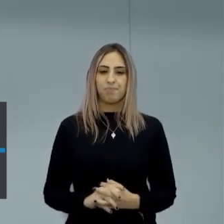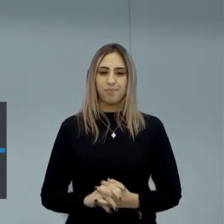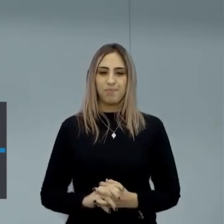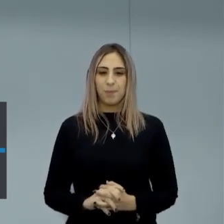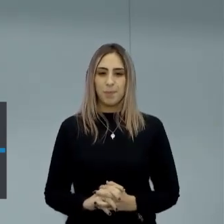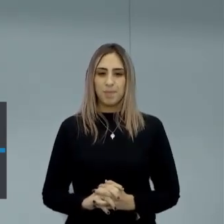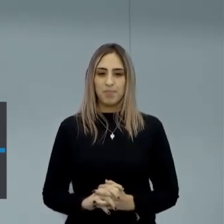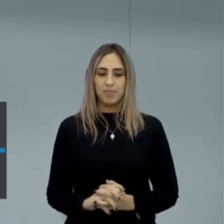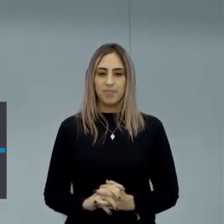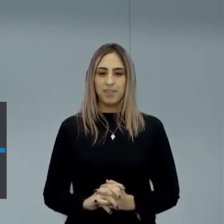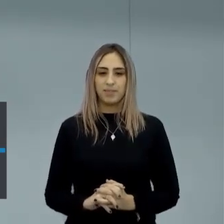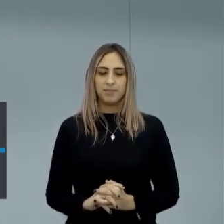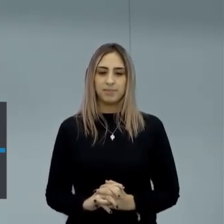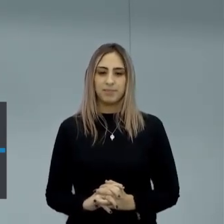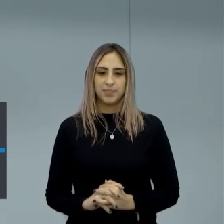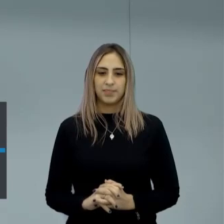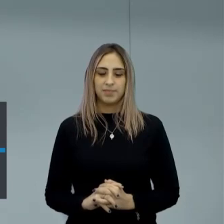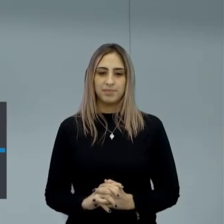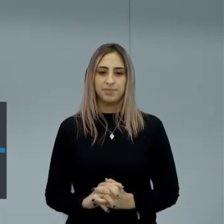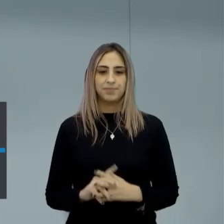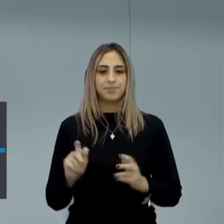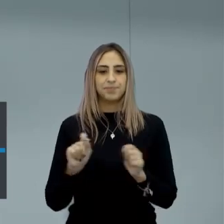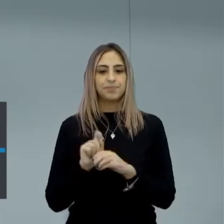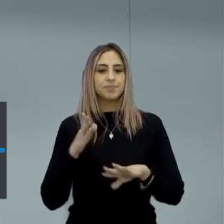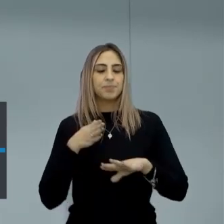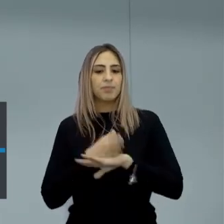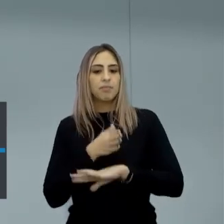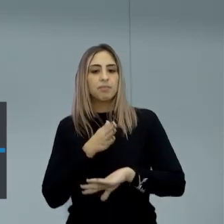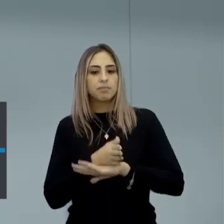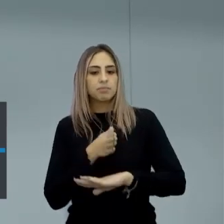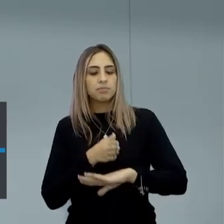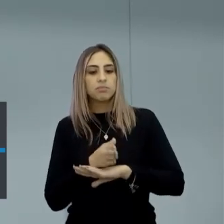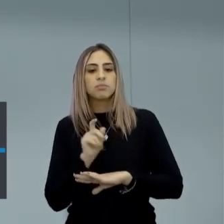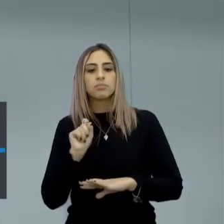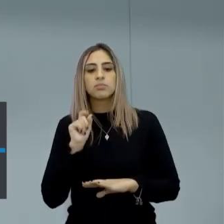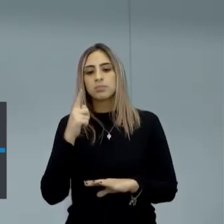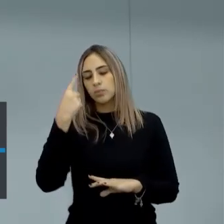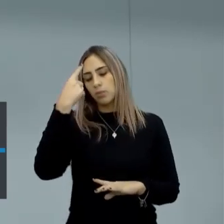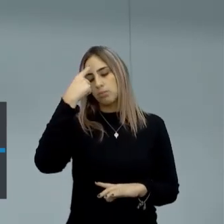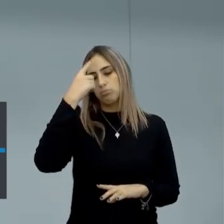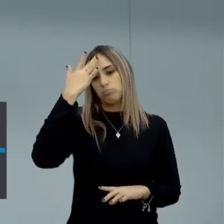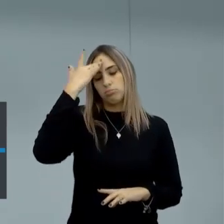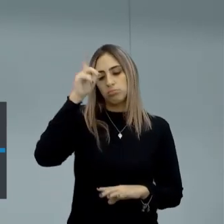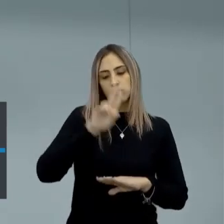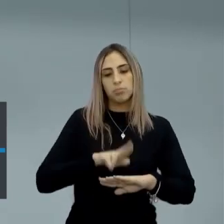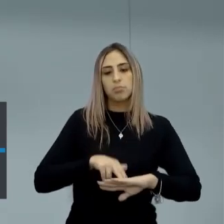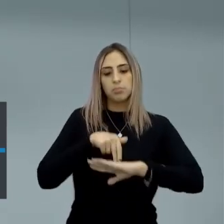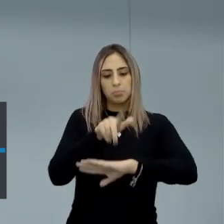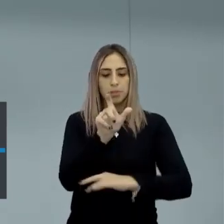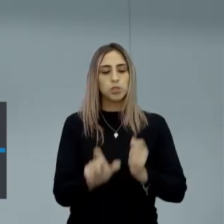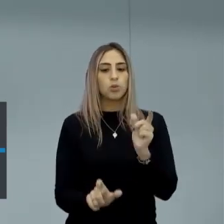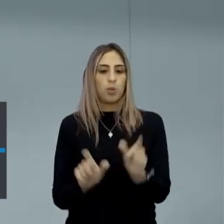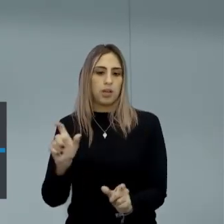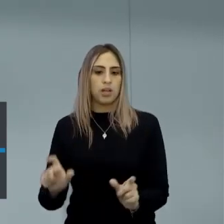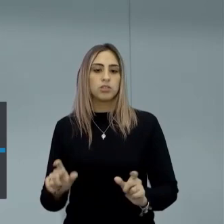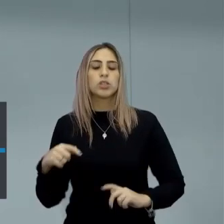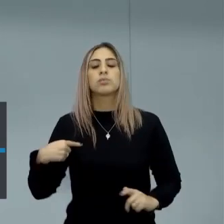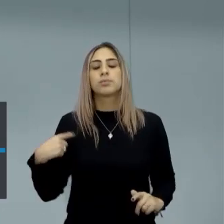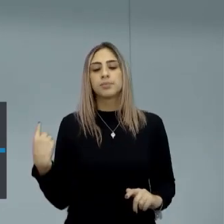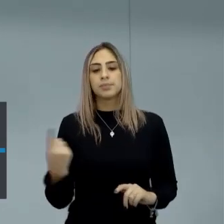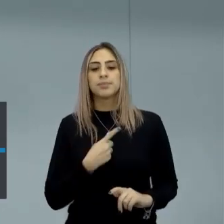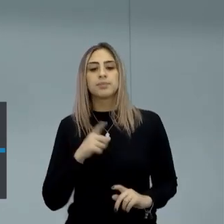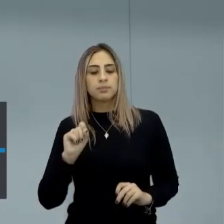Construindo sentido, fazendo parte da construção do personagem. E nós viemos assim